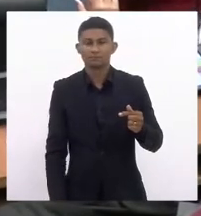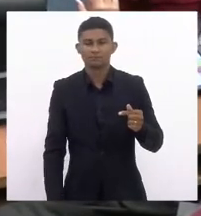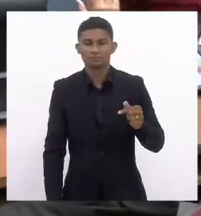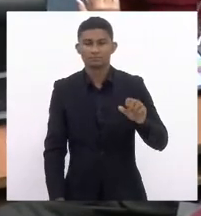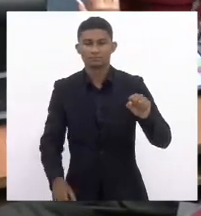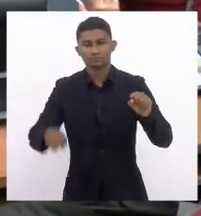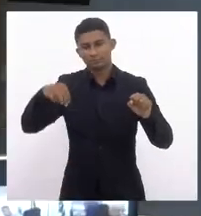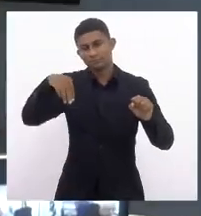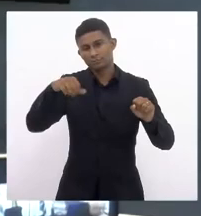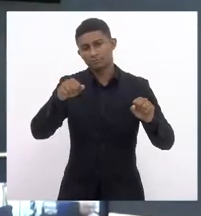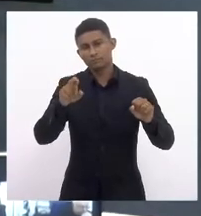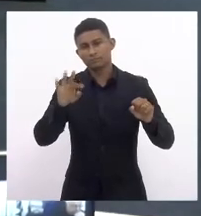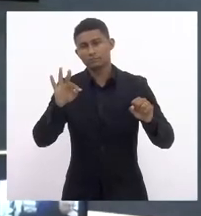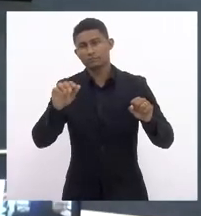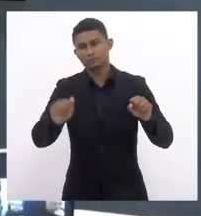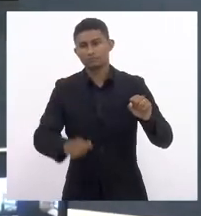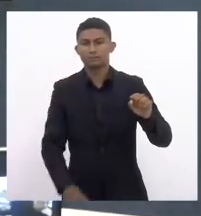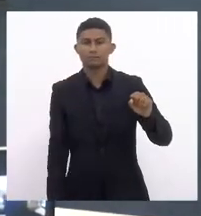Marta Rocha,